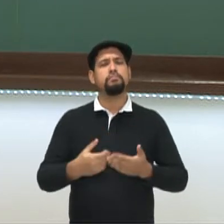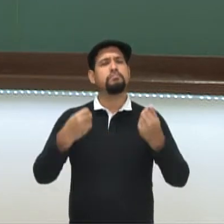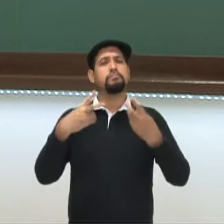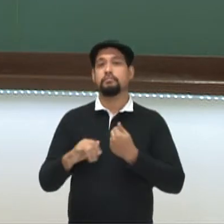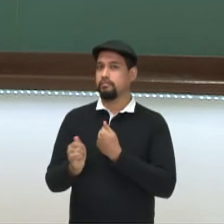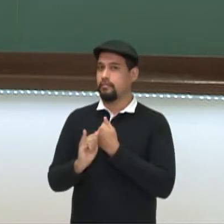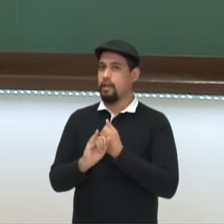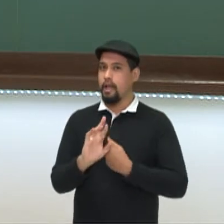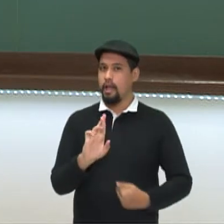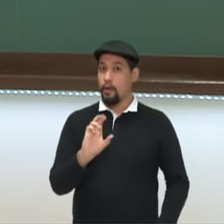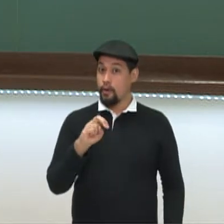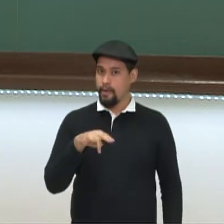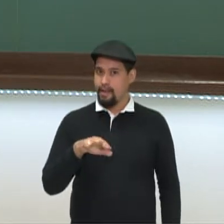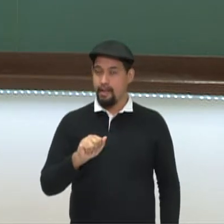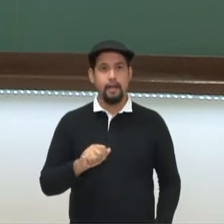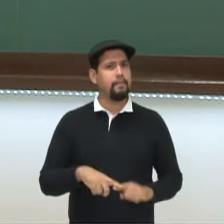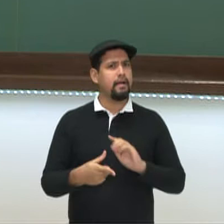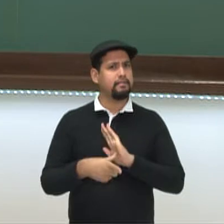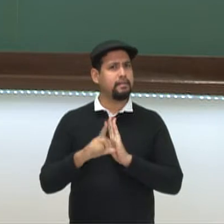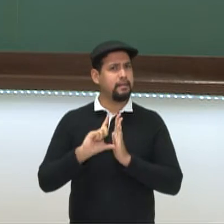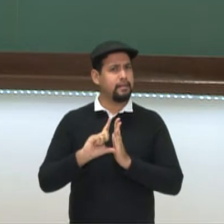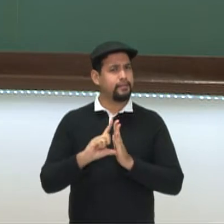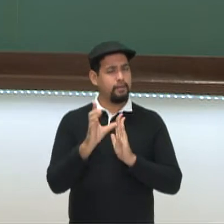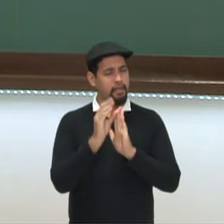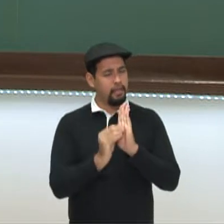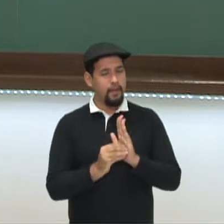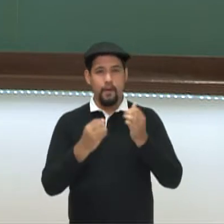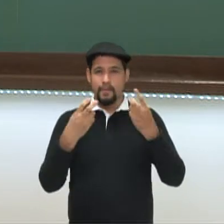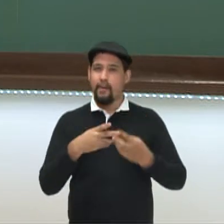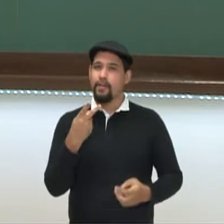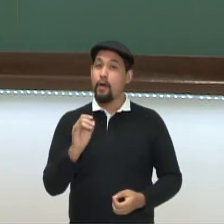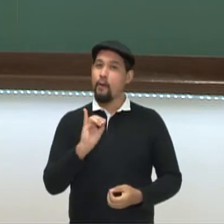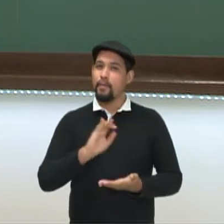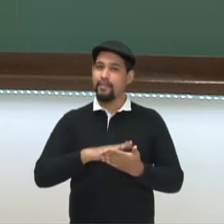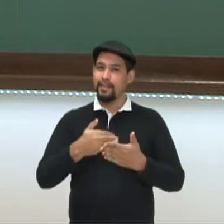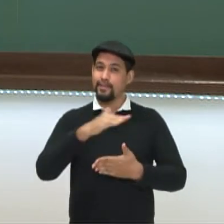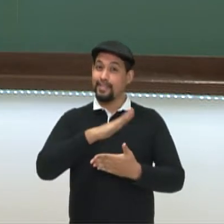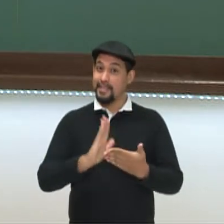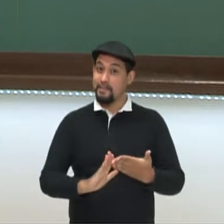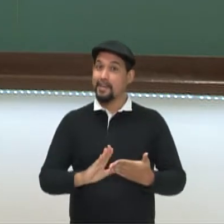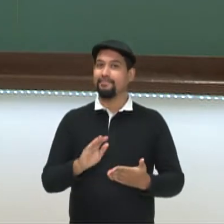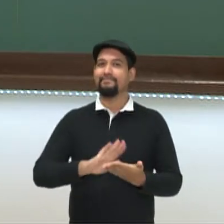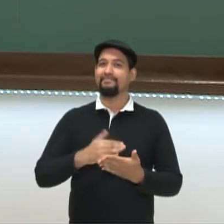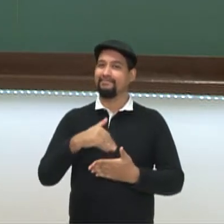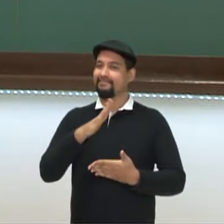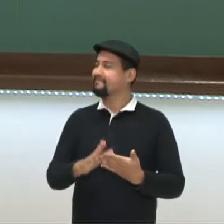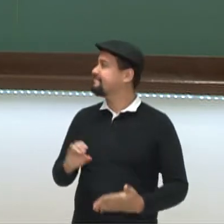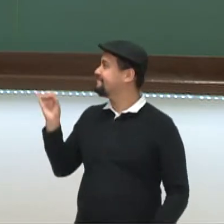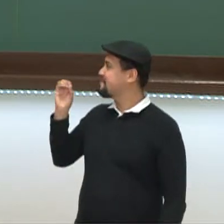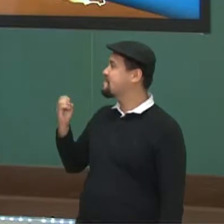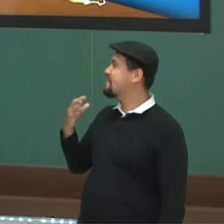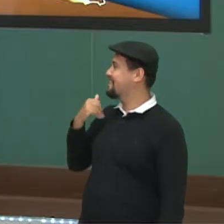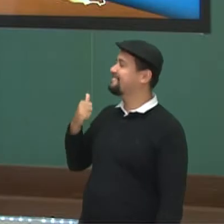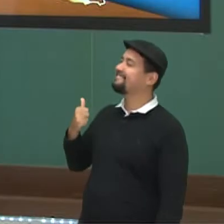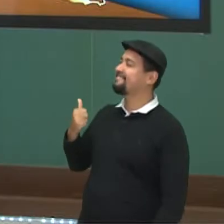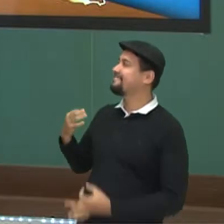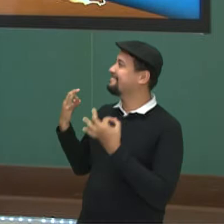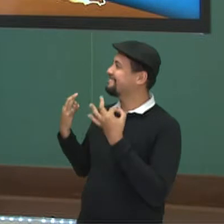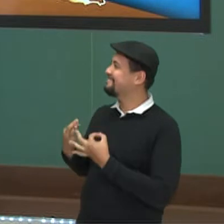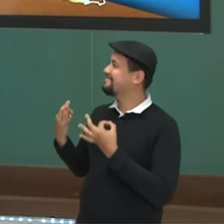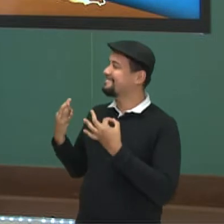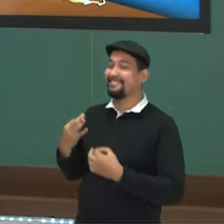a crônica. Antes dos conteúdos, vamos cumprimentar o nosso intérprete, Kelvin. Tudo bem,